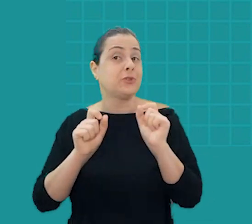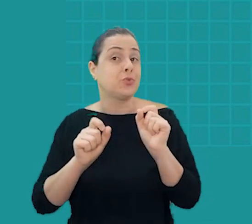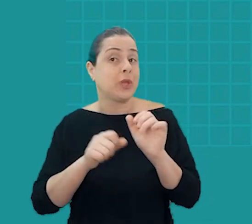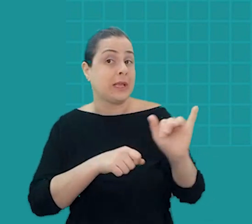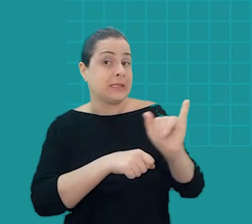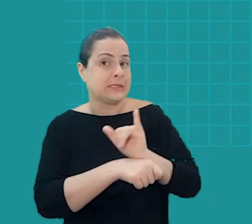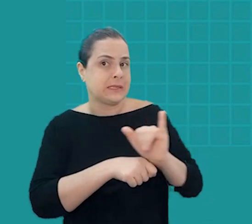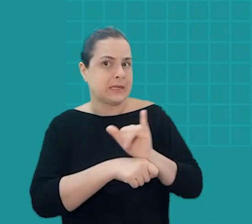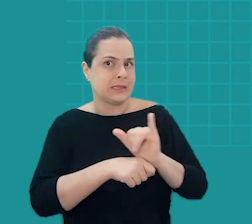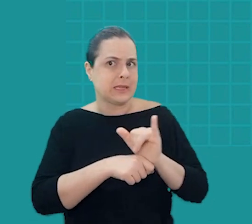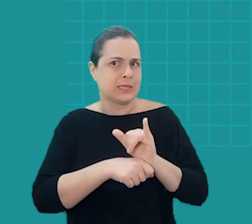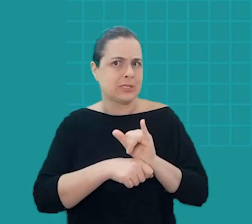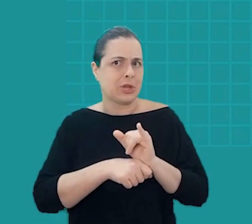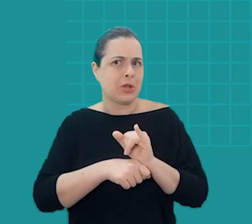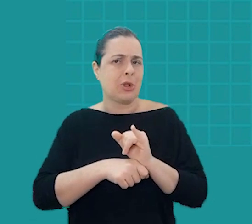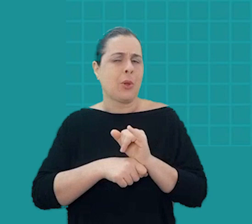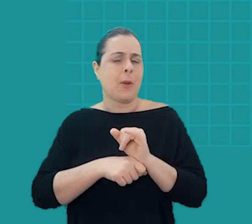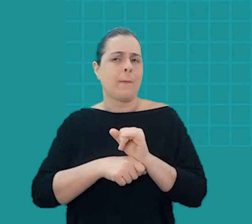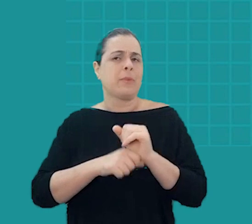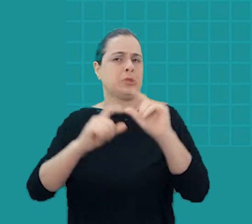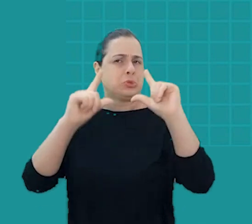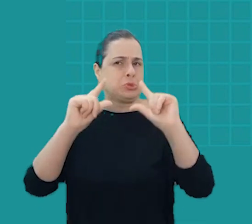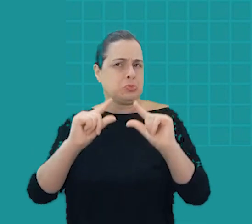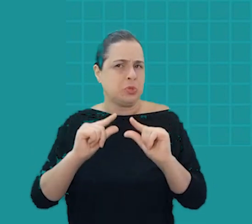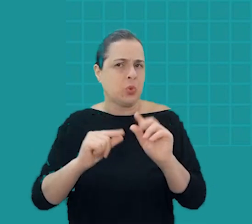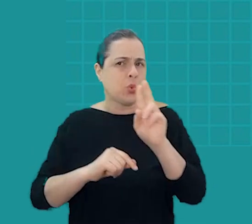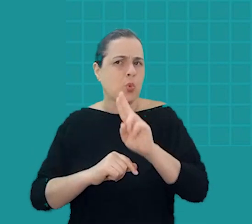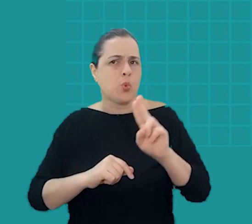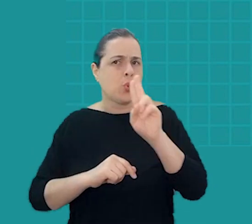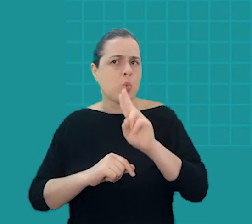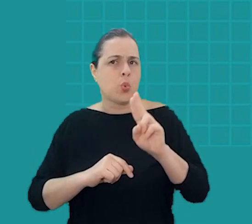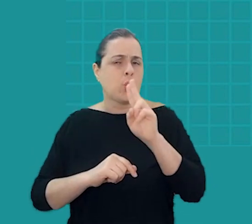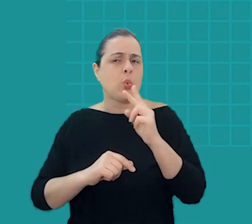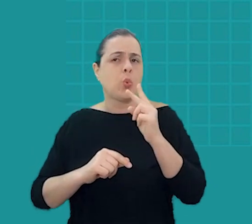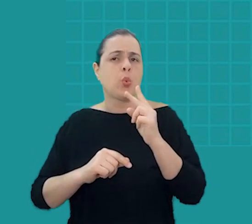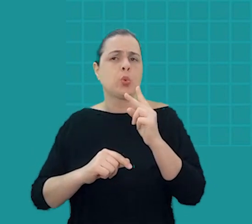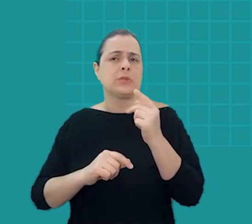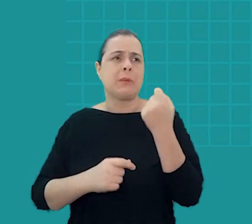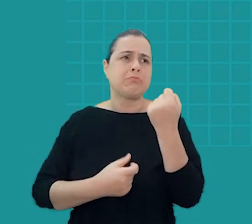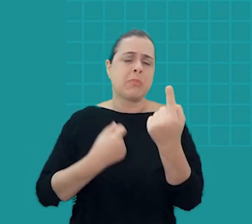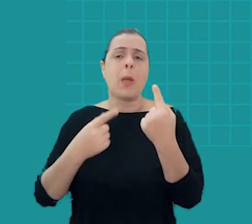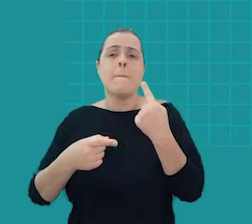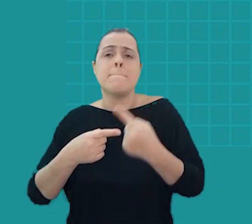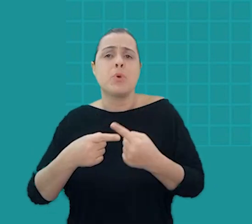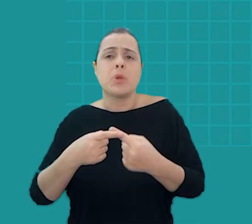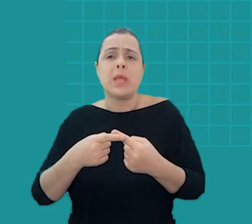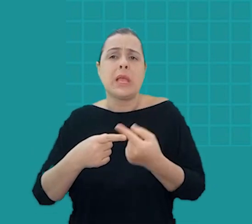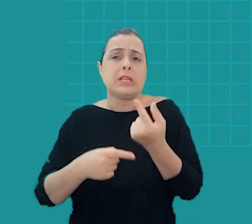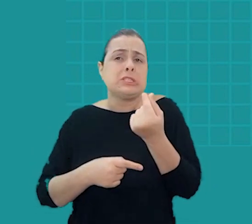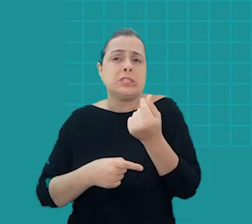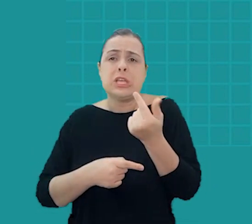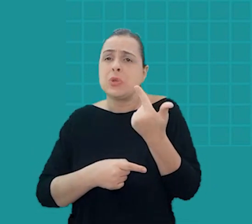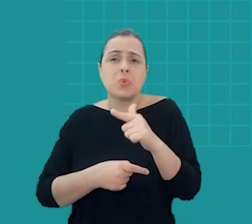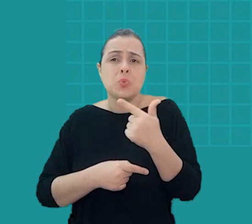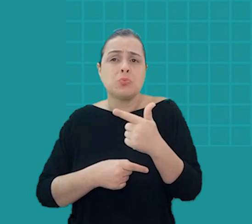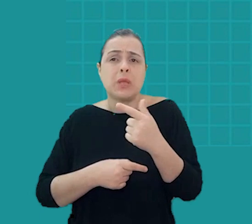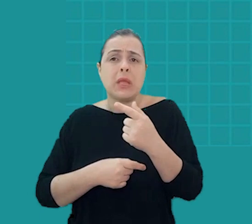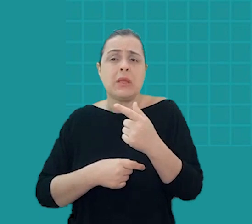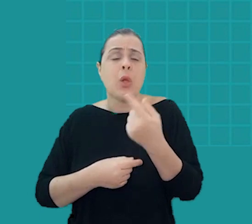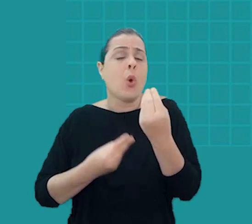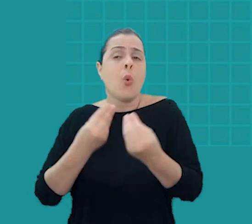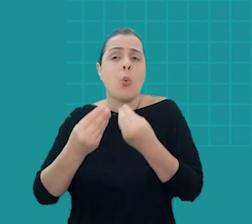o uso, justamente por não ter condições financeiras de comprar uma pilha de aparelho, e